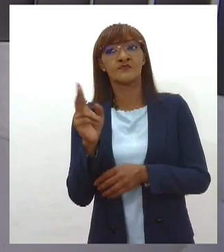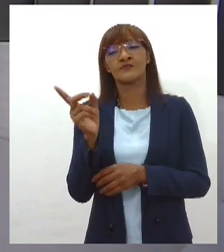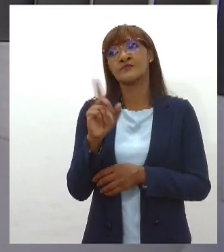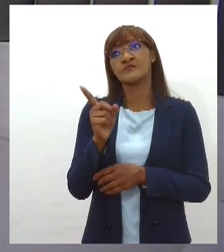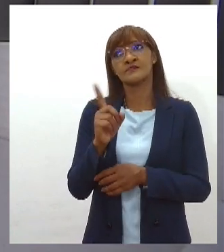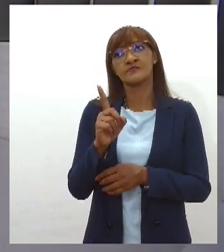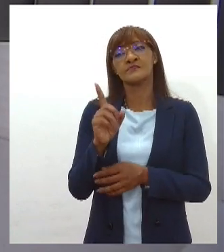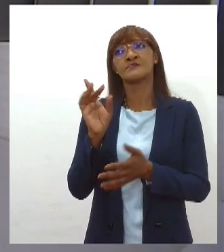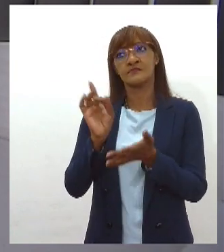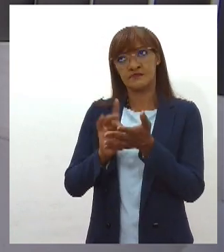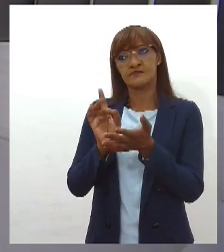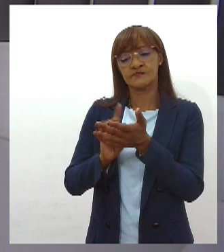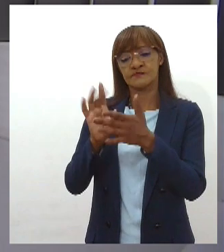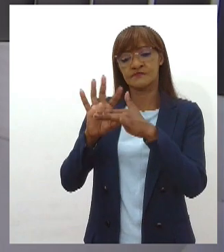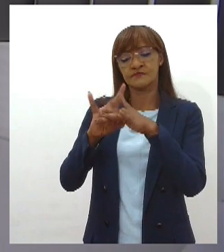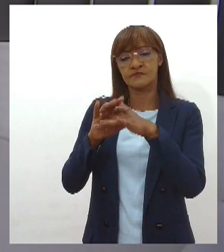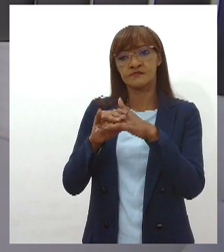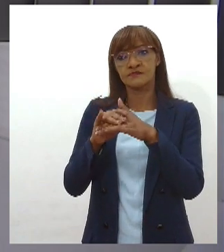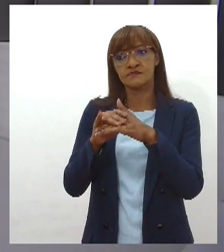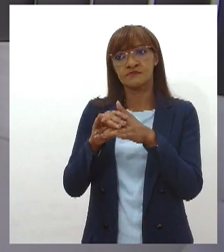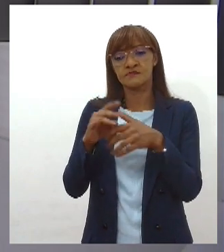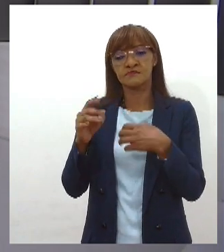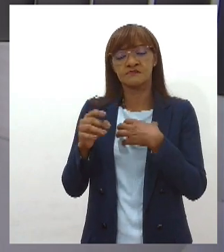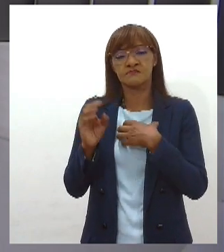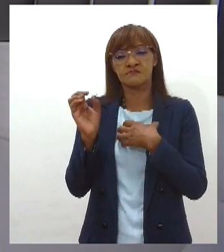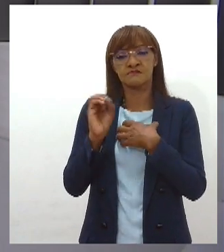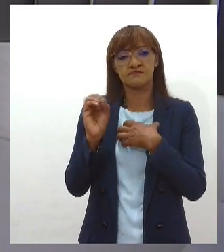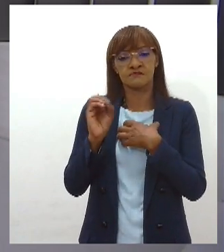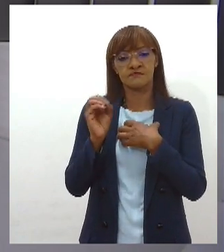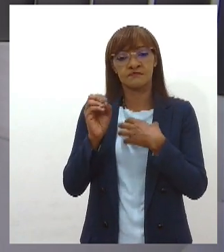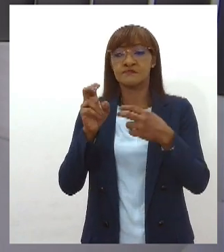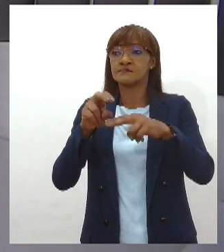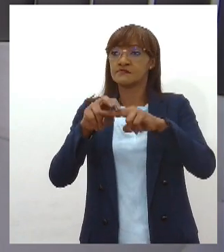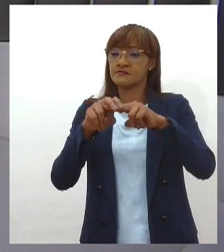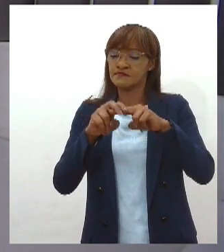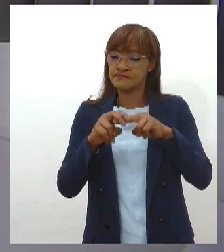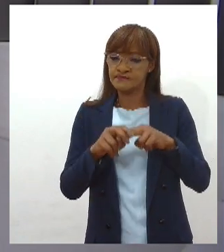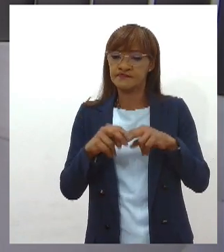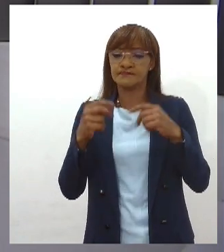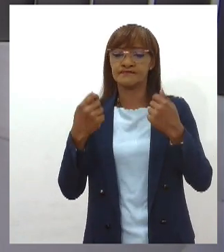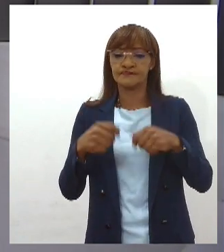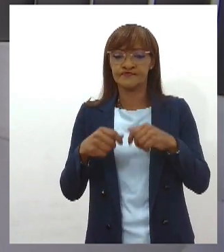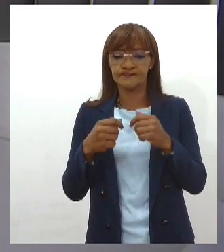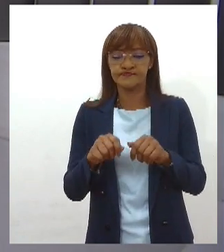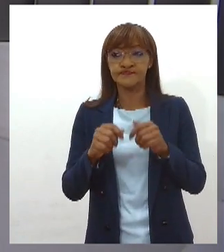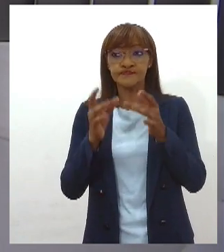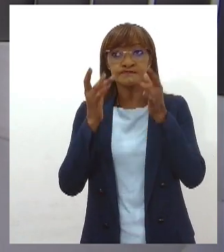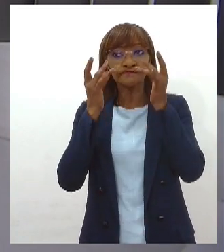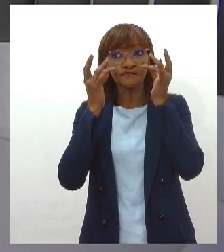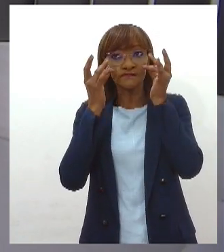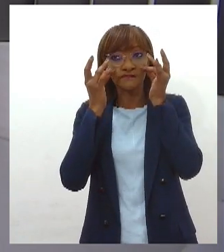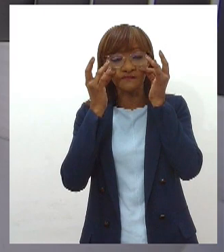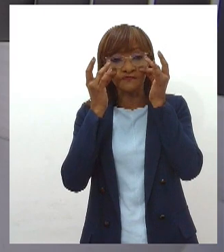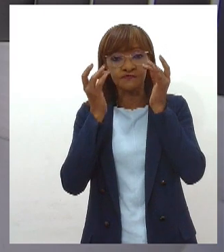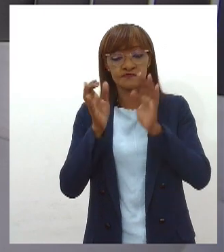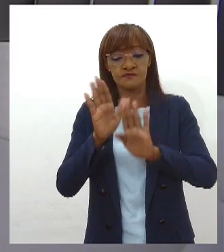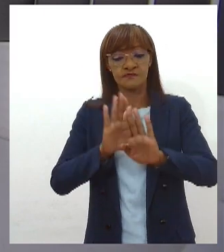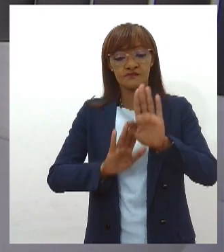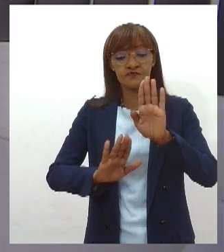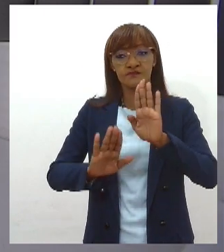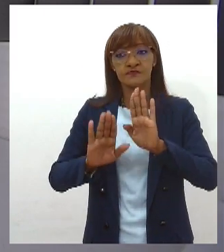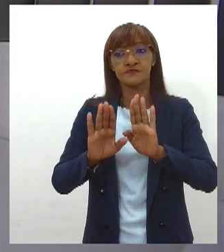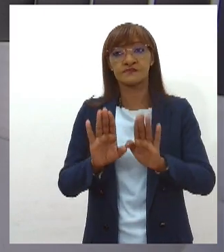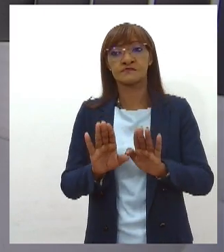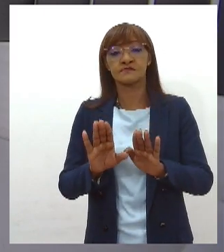doença silenciosa e que, por isso, requer aquela atenção, né, de todos com a própria saúde, de fazer sempre